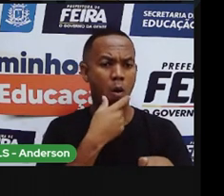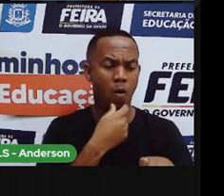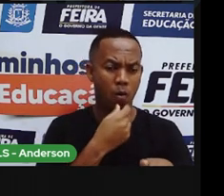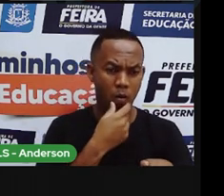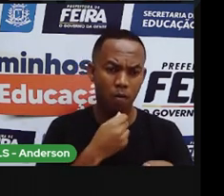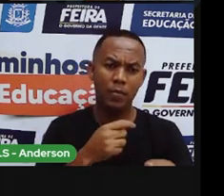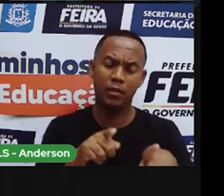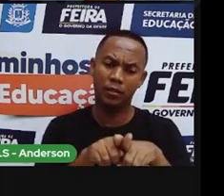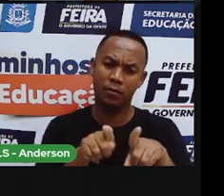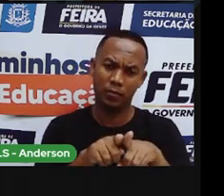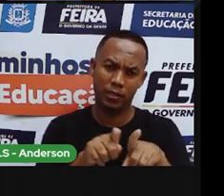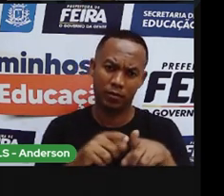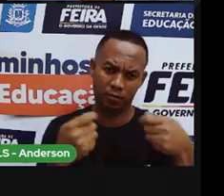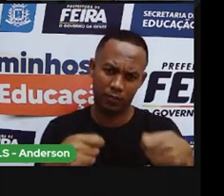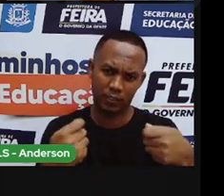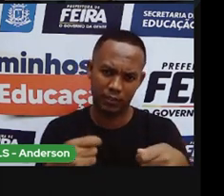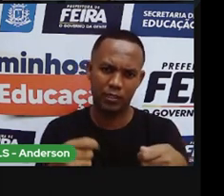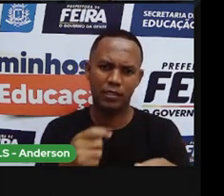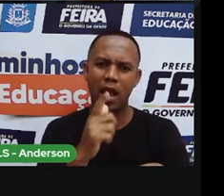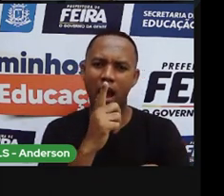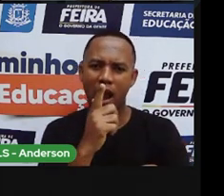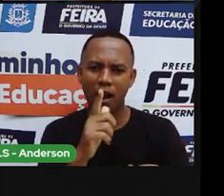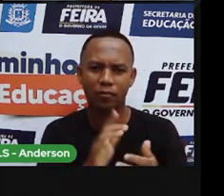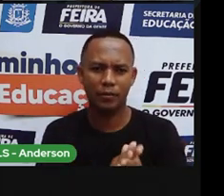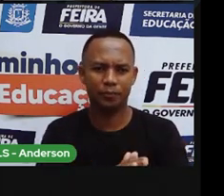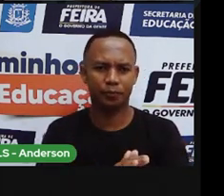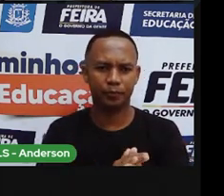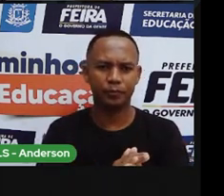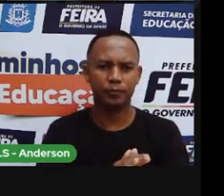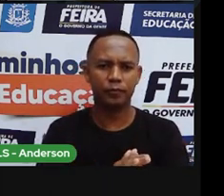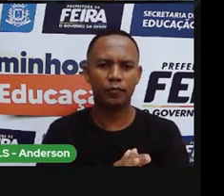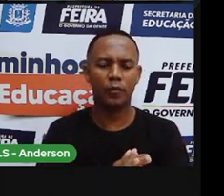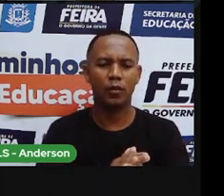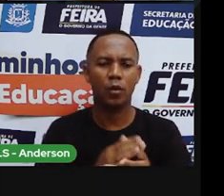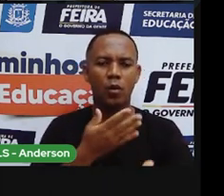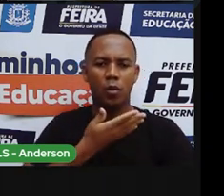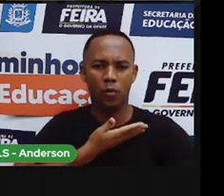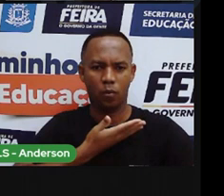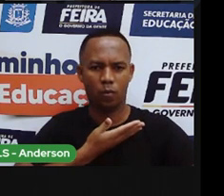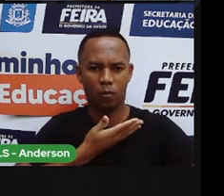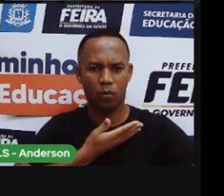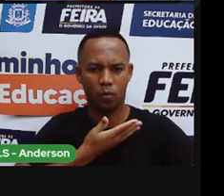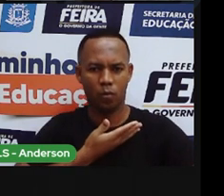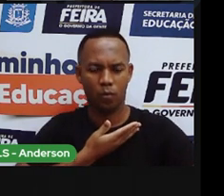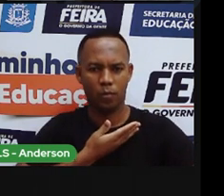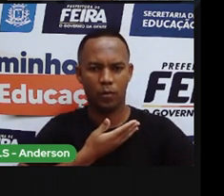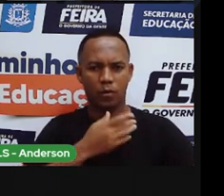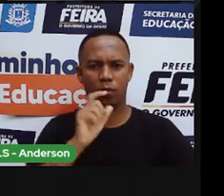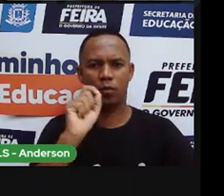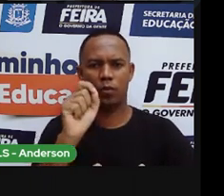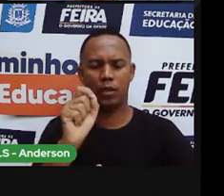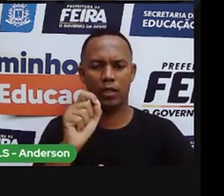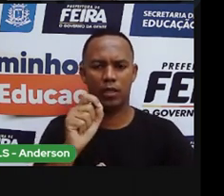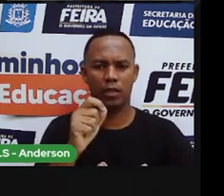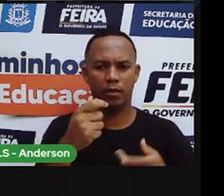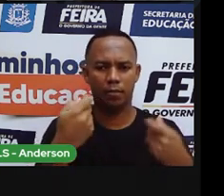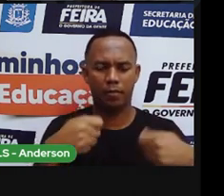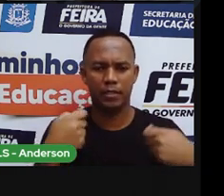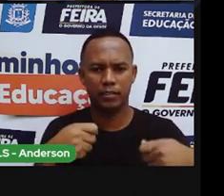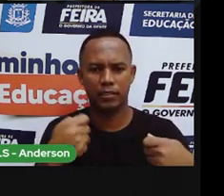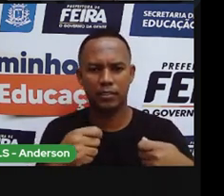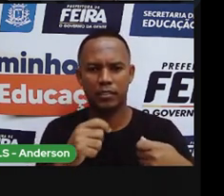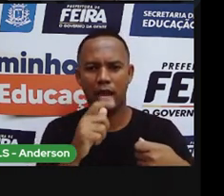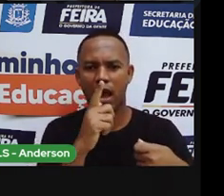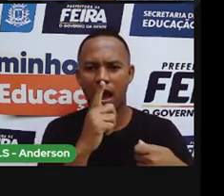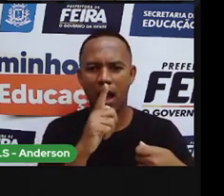conseguir sobreviver. Grande parte do corpo humano é feito de água, assim como em todos os outros seres